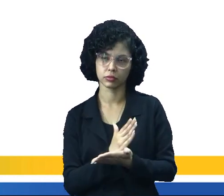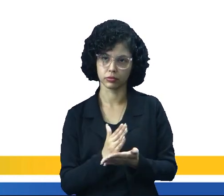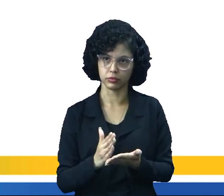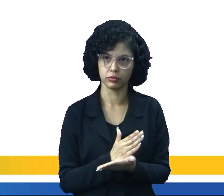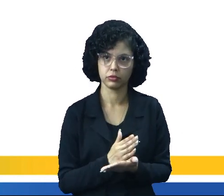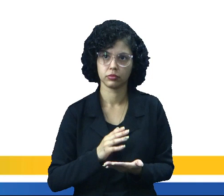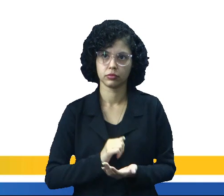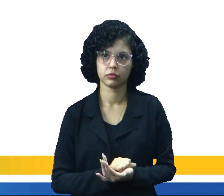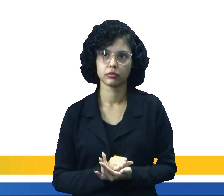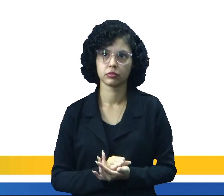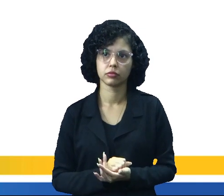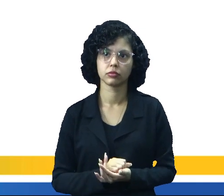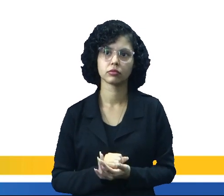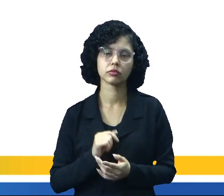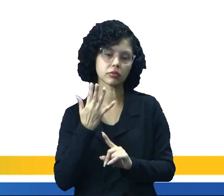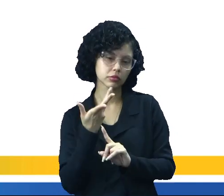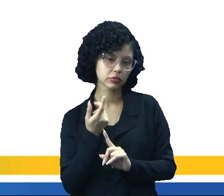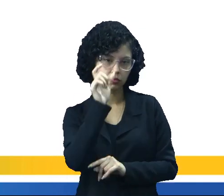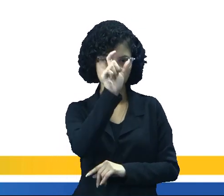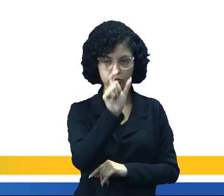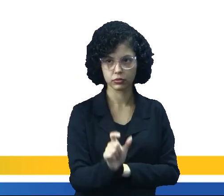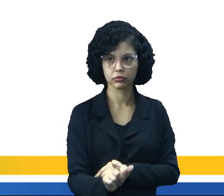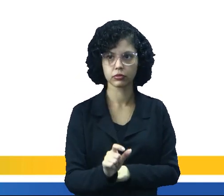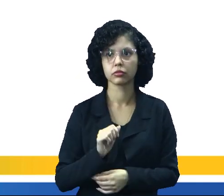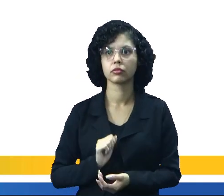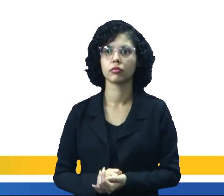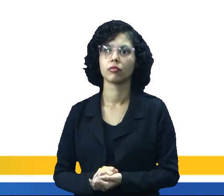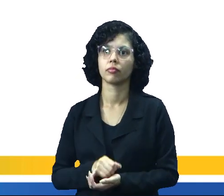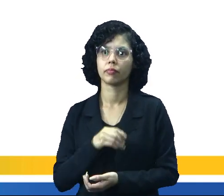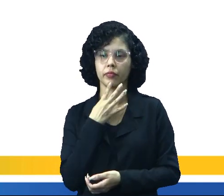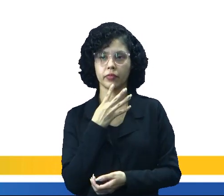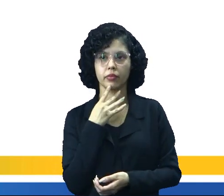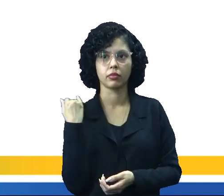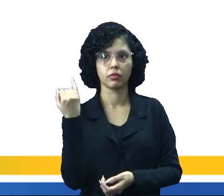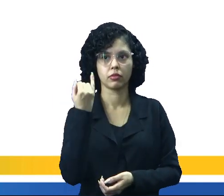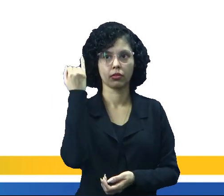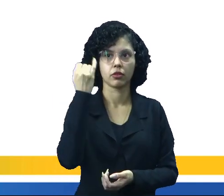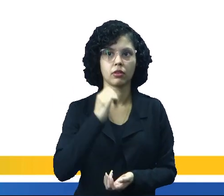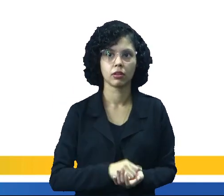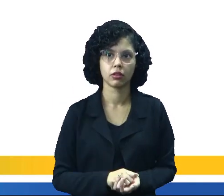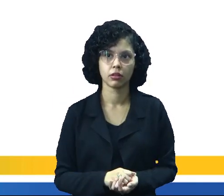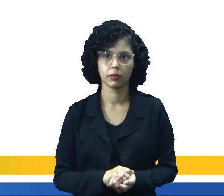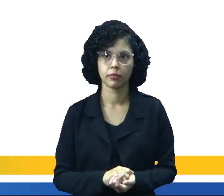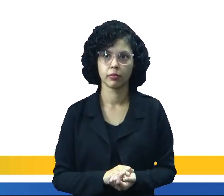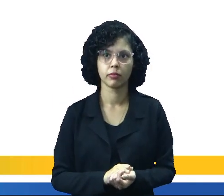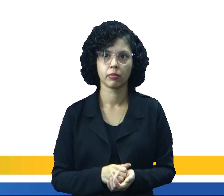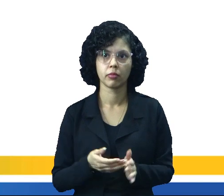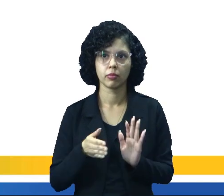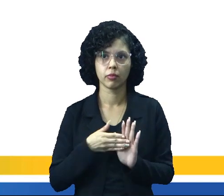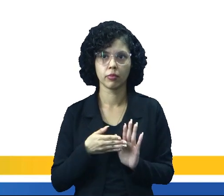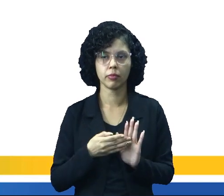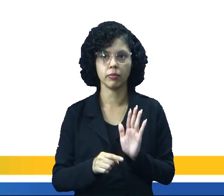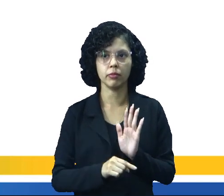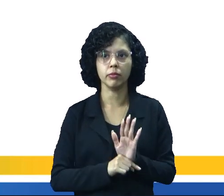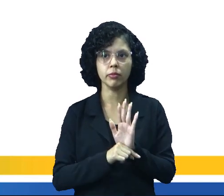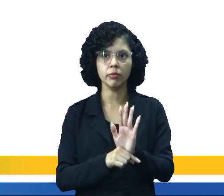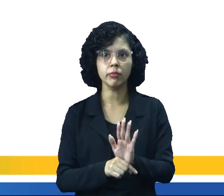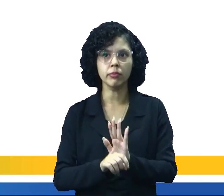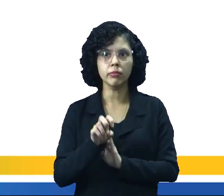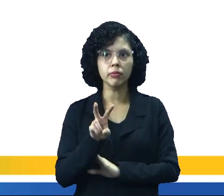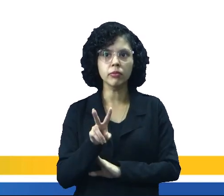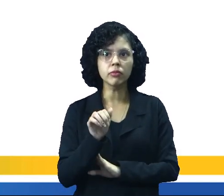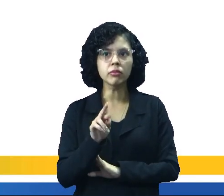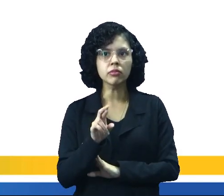alguns artistas, algumas caras que são muito importantes, tá? A proposta das vanguardas despertou